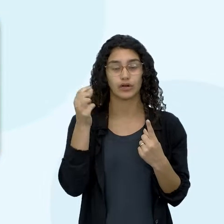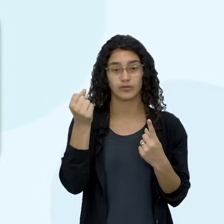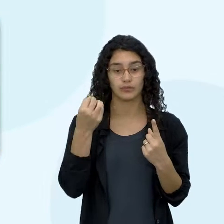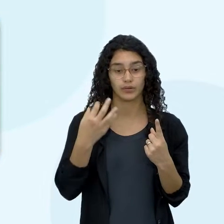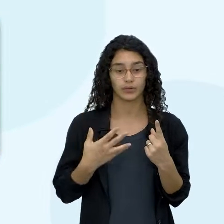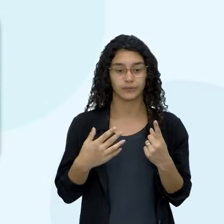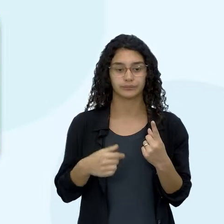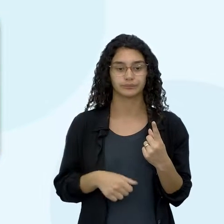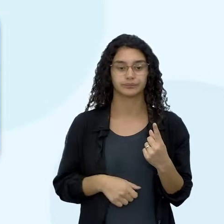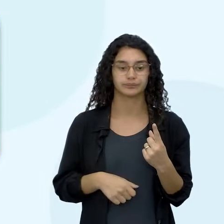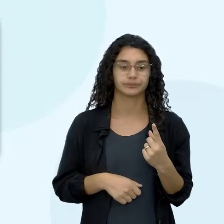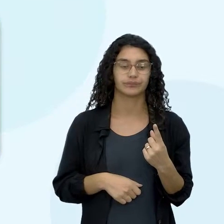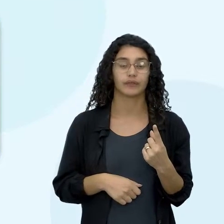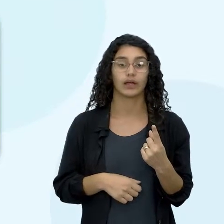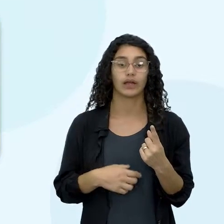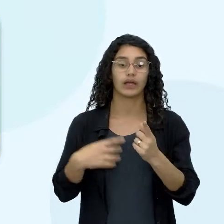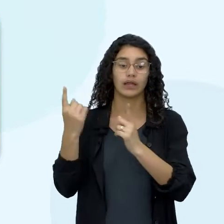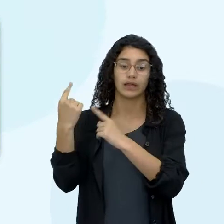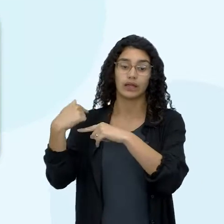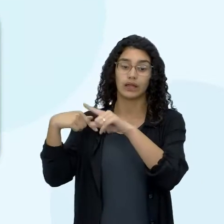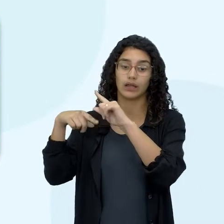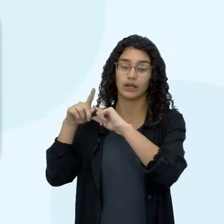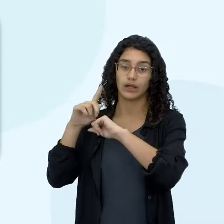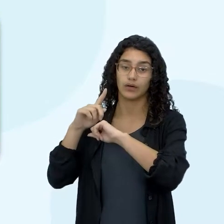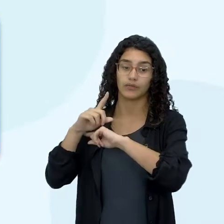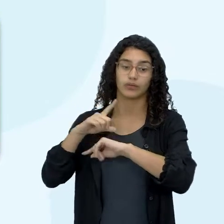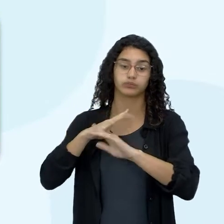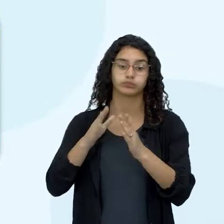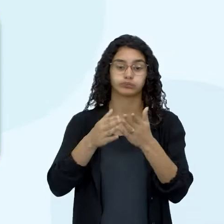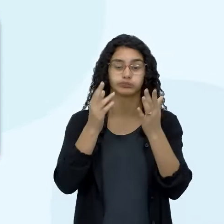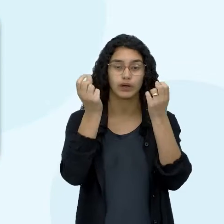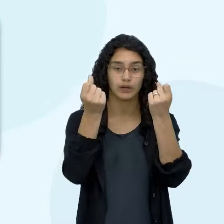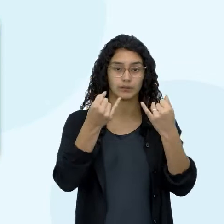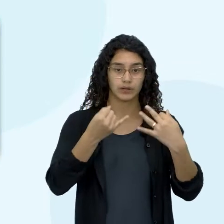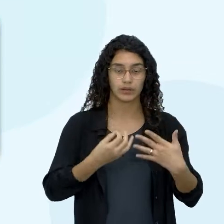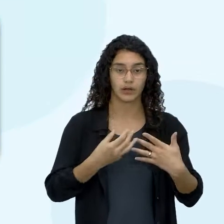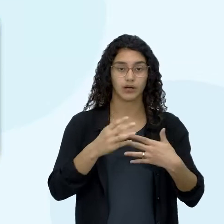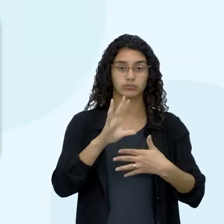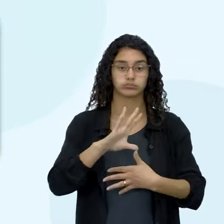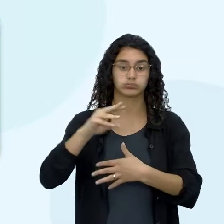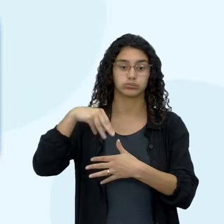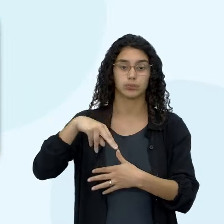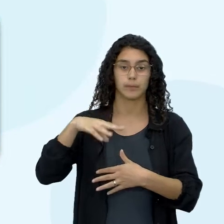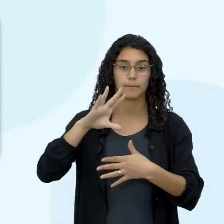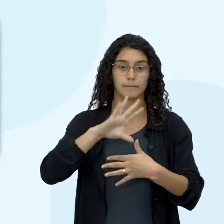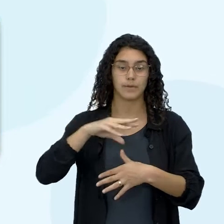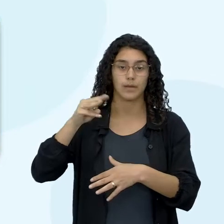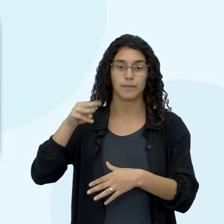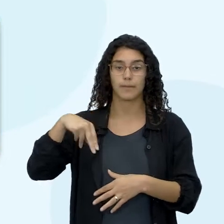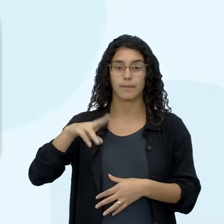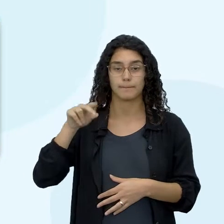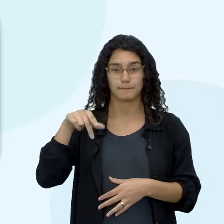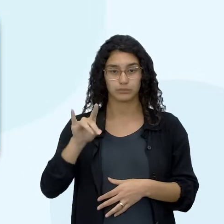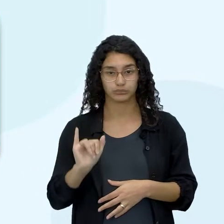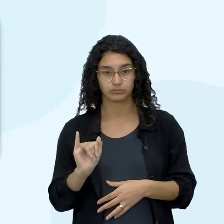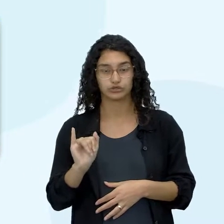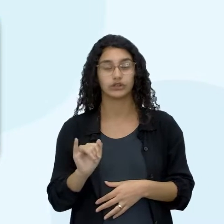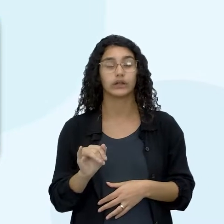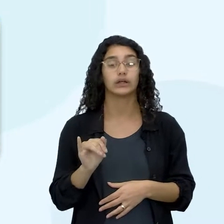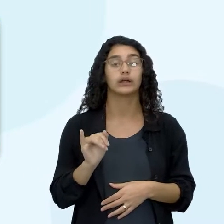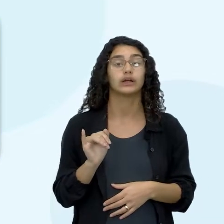falamos aqui, a questão das grandes navegações, que vai desenhar o mapa mundi, né? E